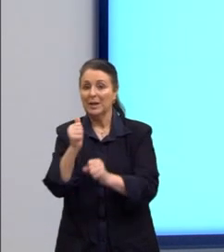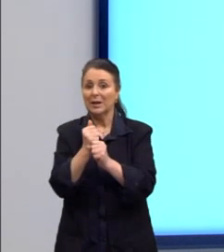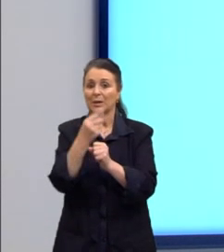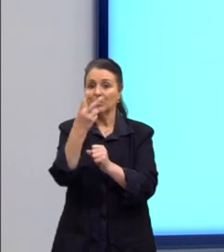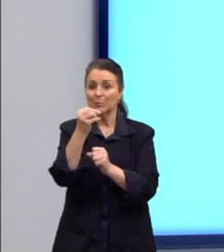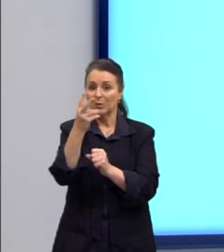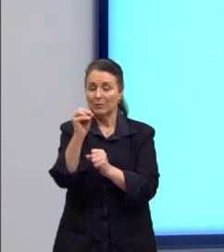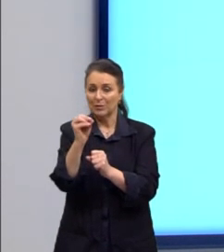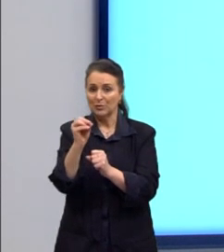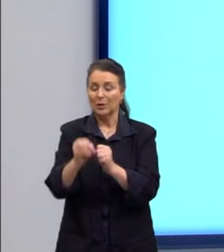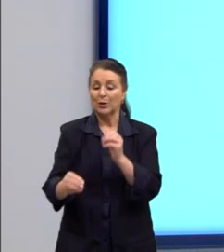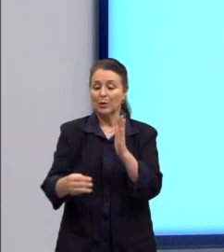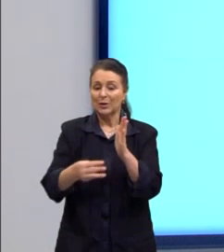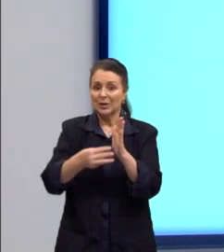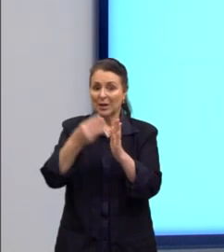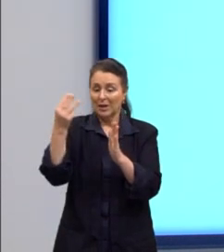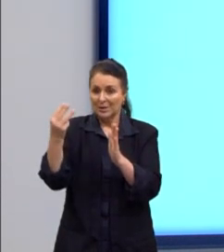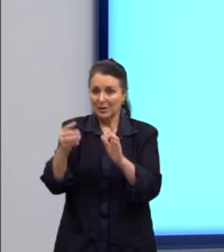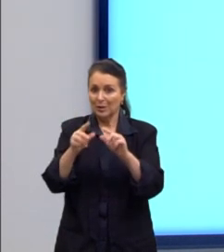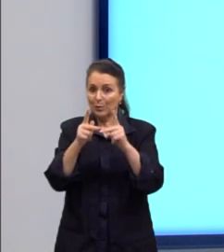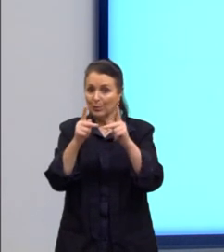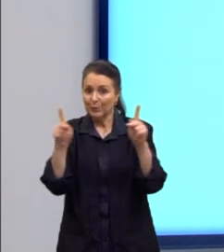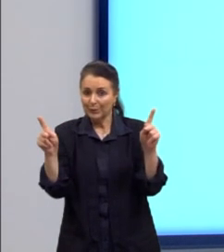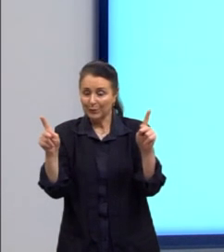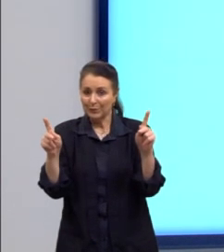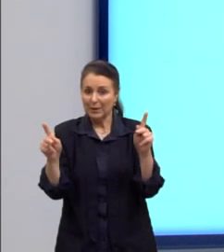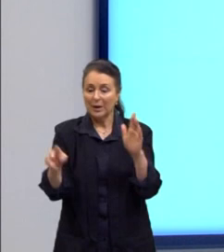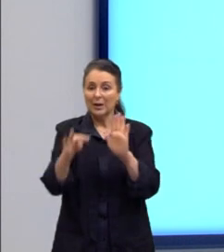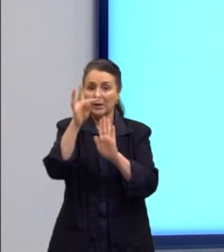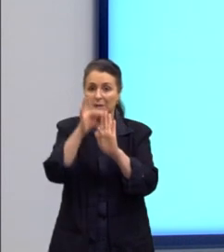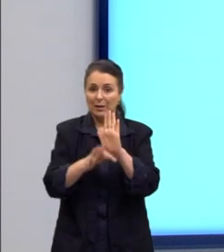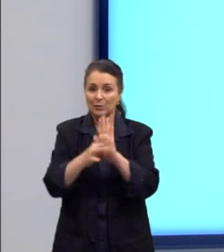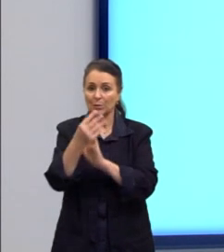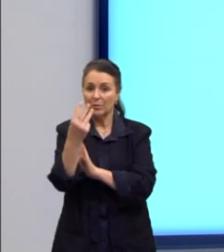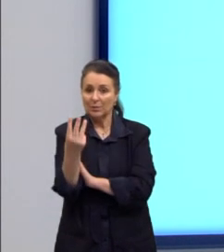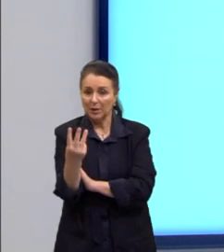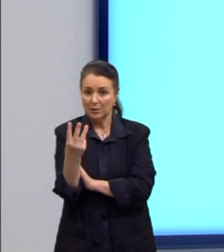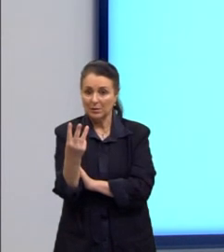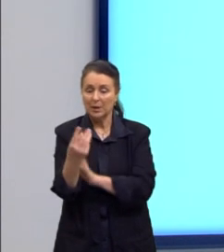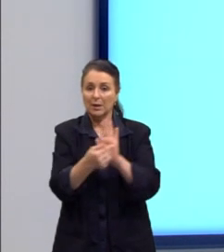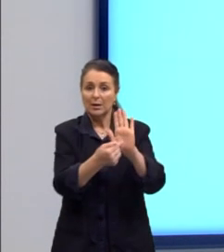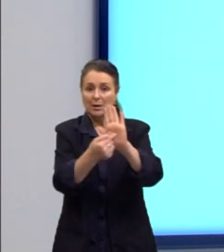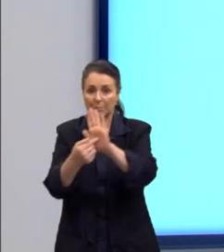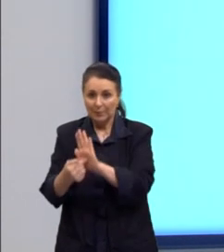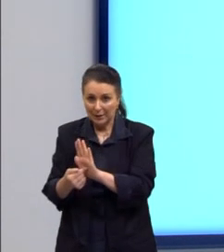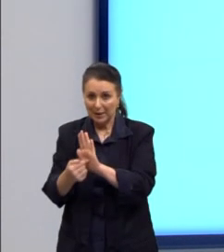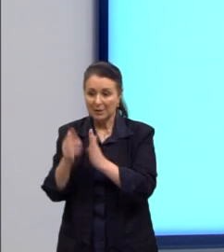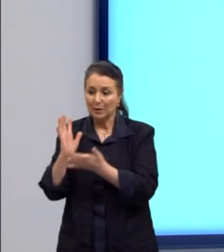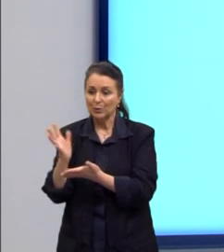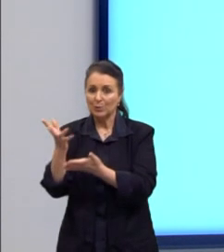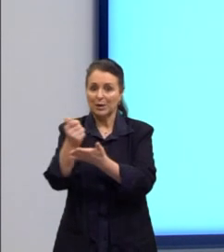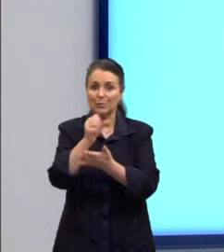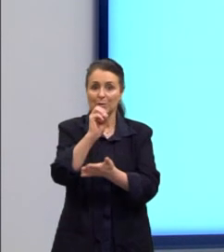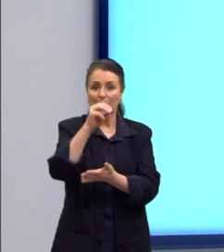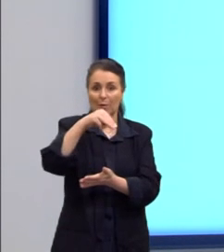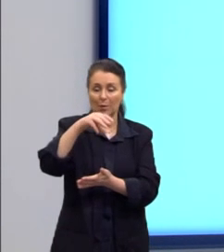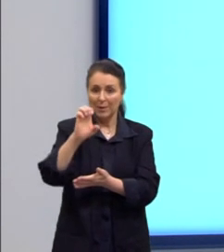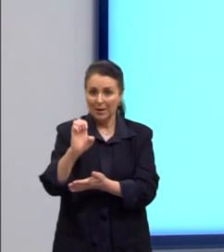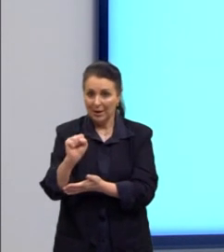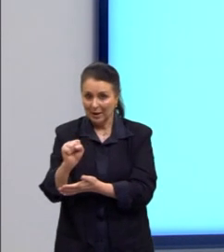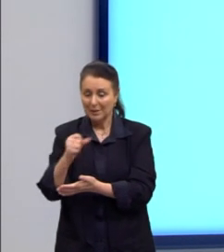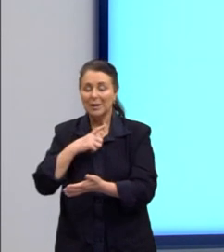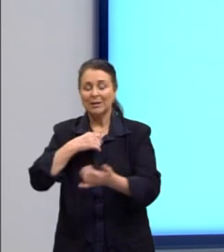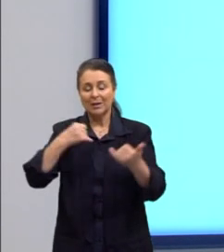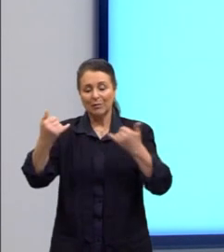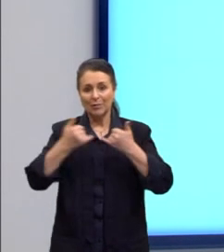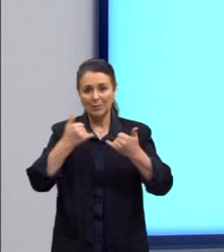nesse terceiro período a gente tem texto de apoio três aparece ali que trata dos dados da OMS para promover a informação sobre